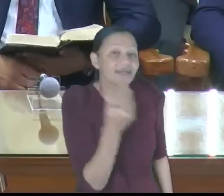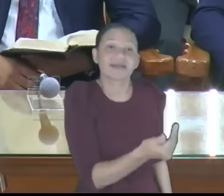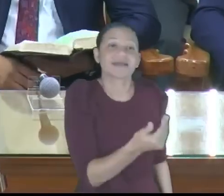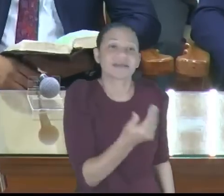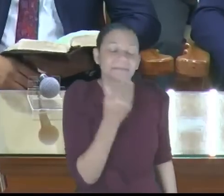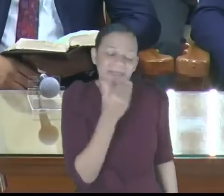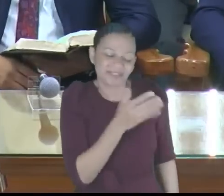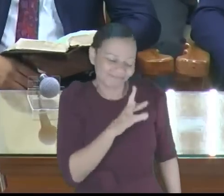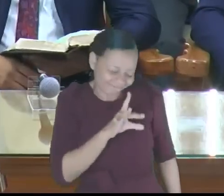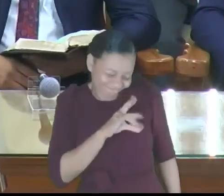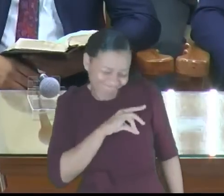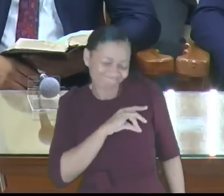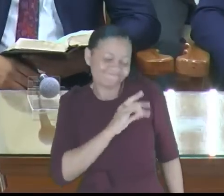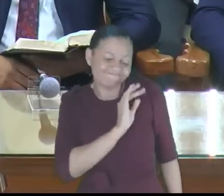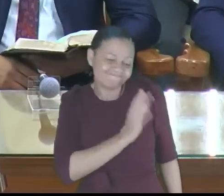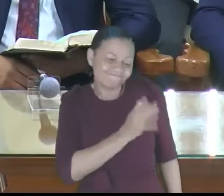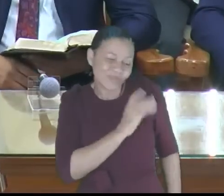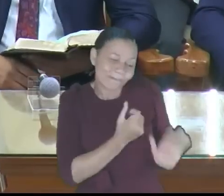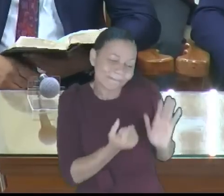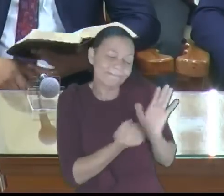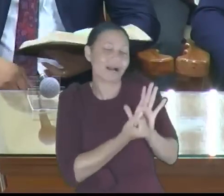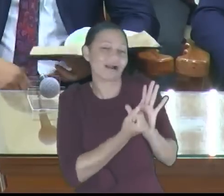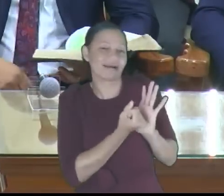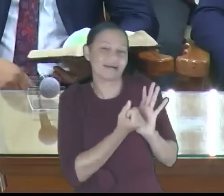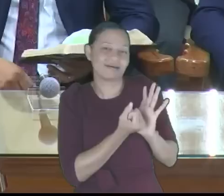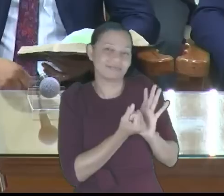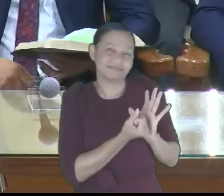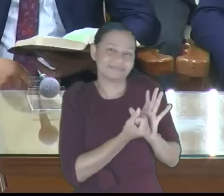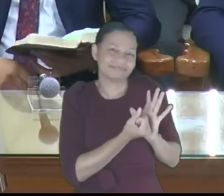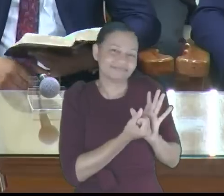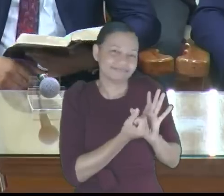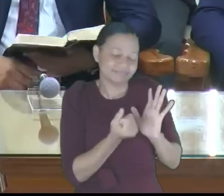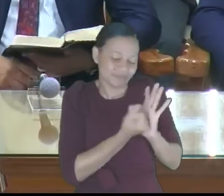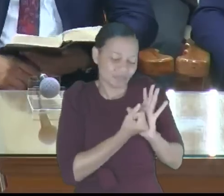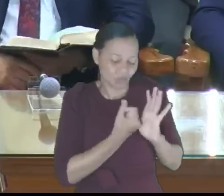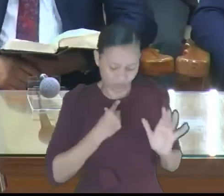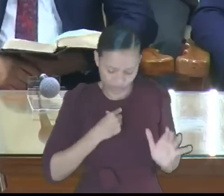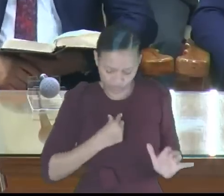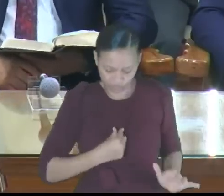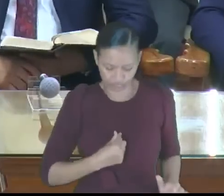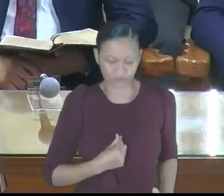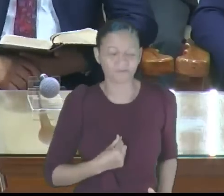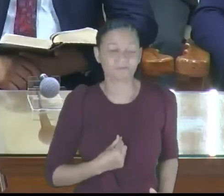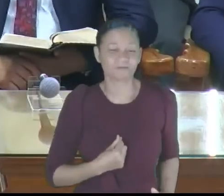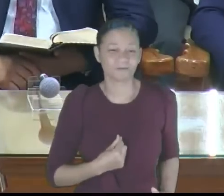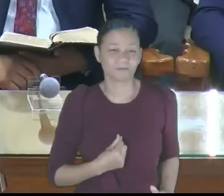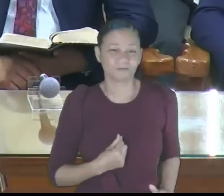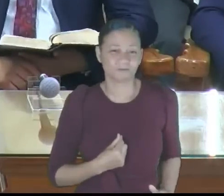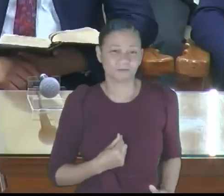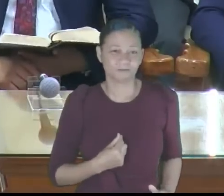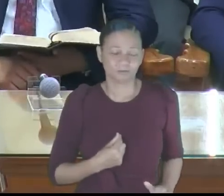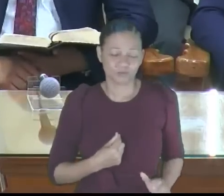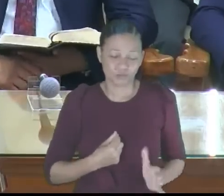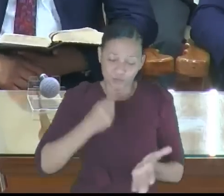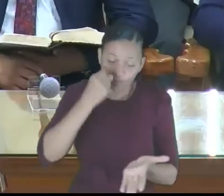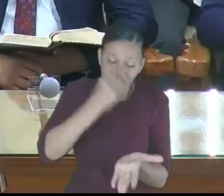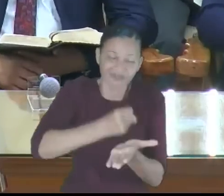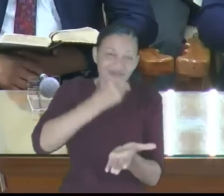no coração dele como um selo, como um pingente, como um